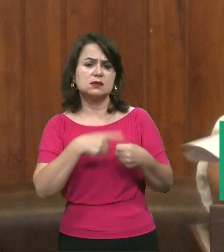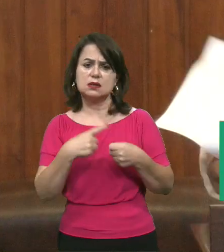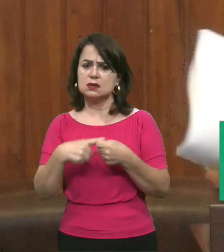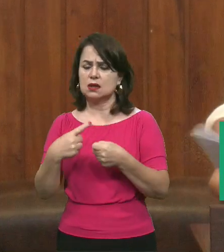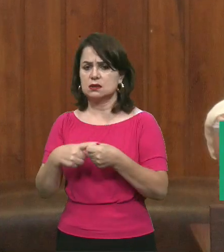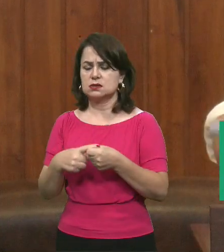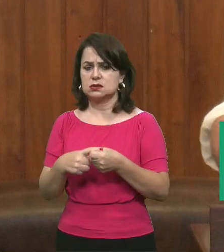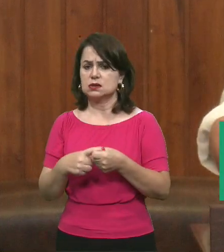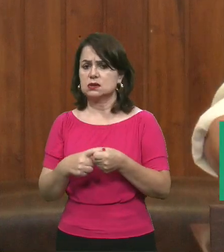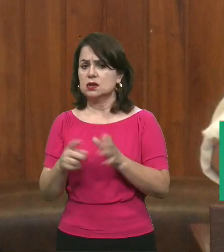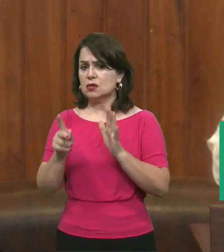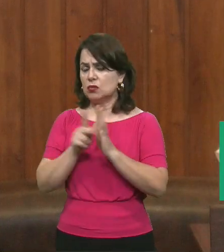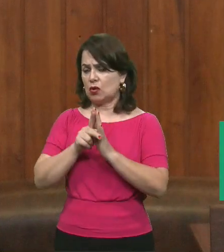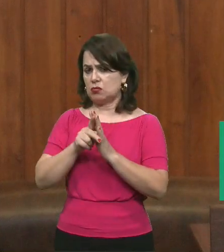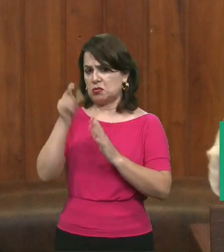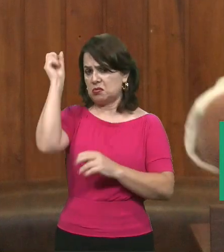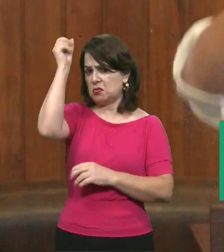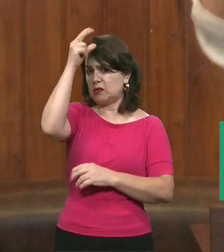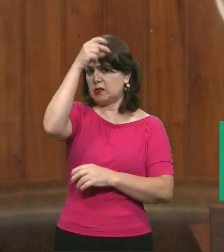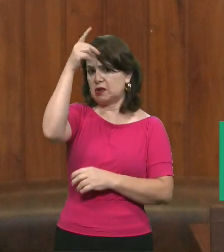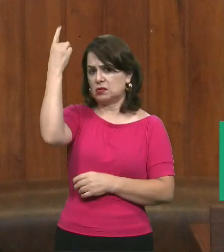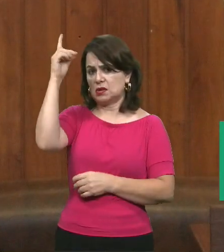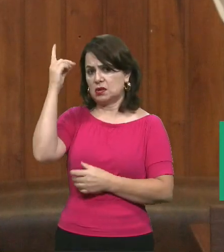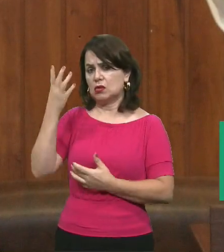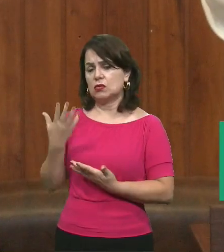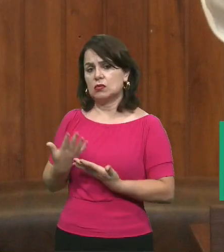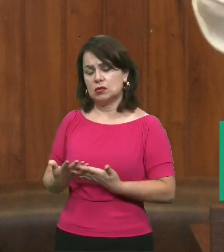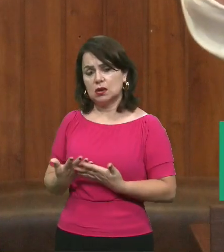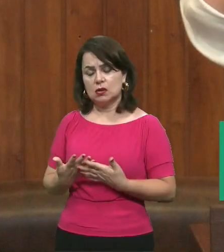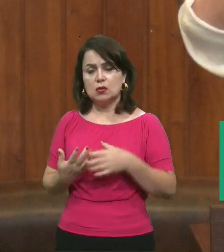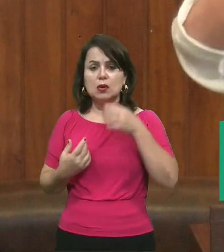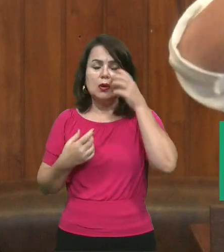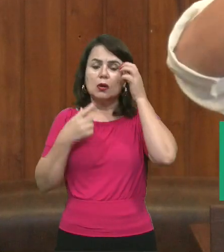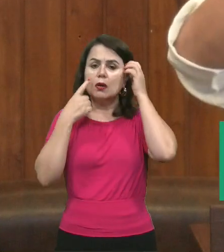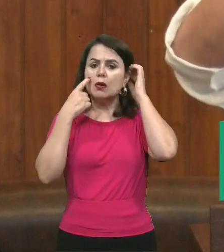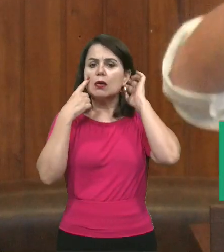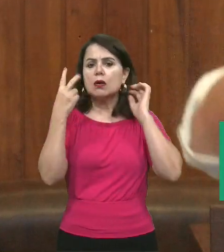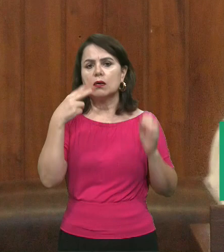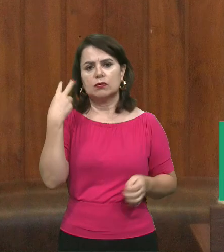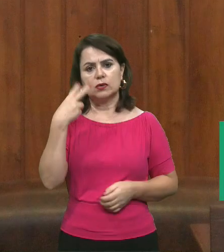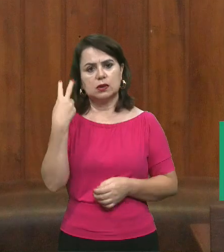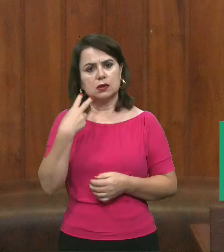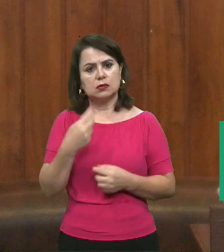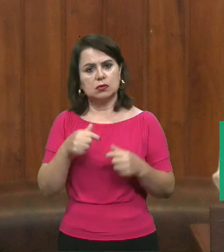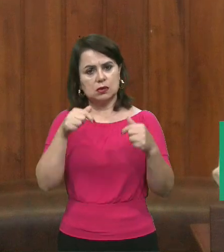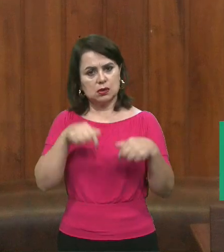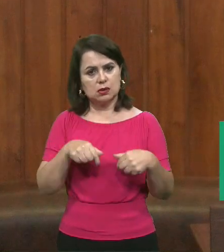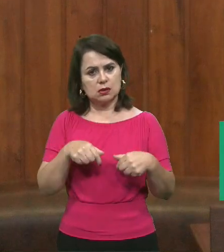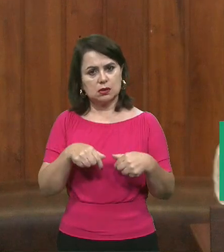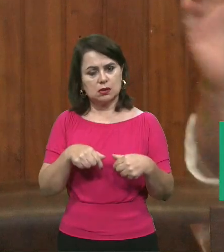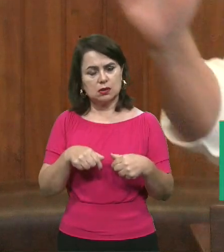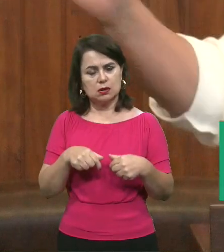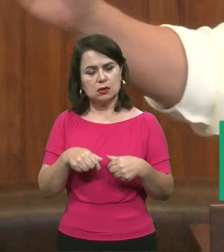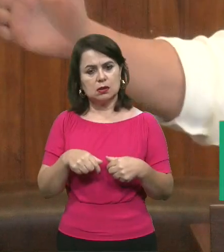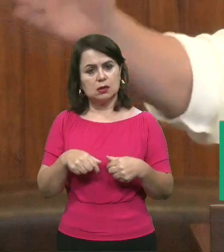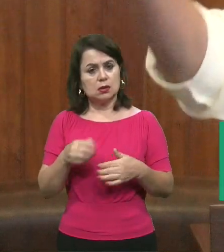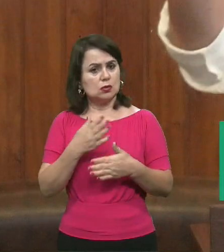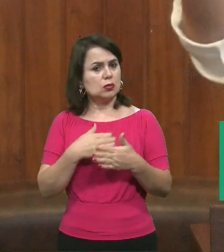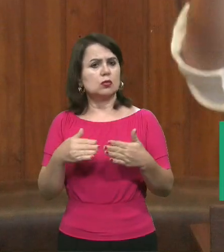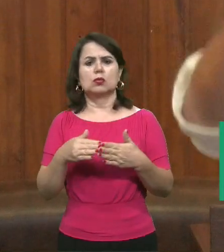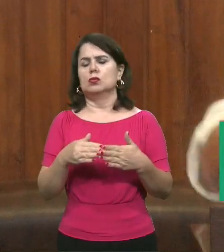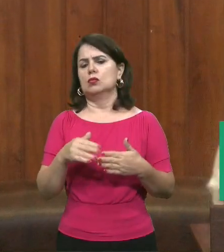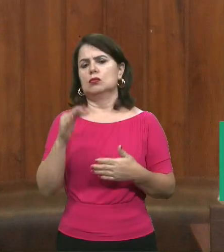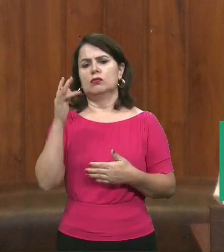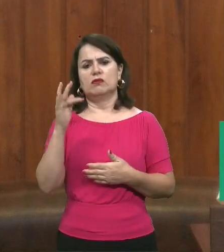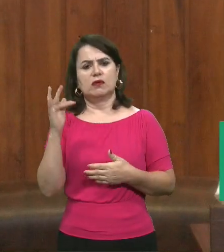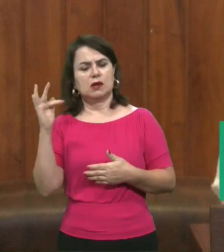do governo Daniel Alonso. Para encerrar, os vereadores, eu tenho assistido, eles vêm aqui, todos eles, é lógico, o Fefe e o